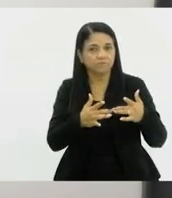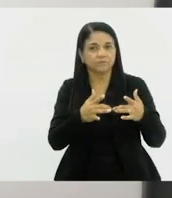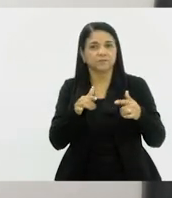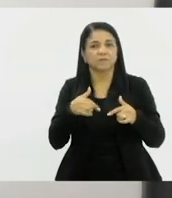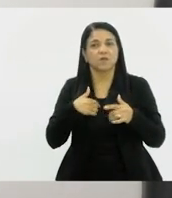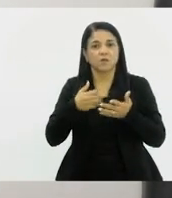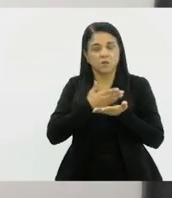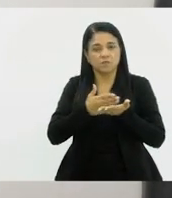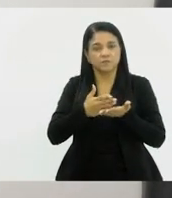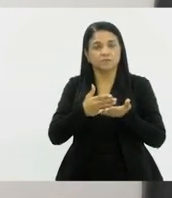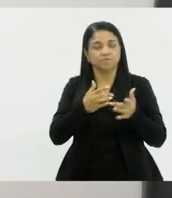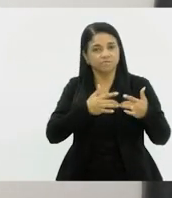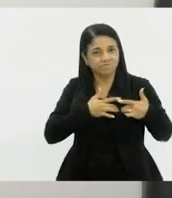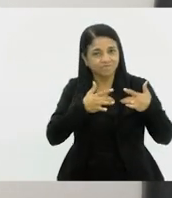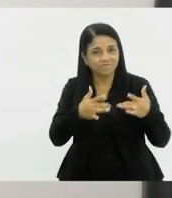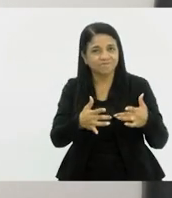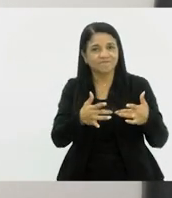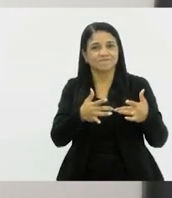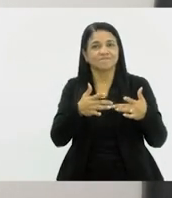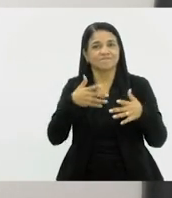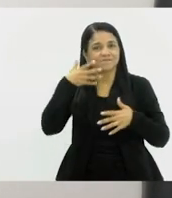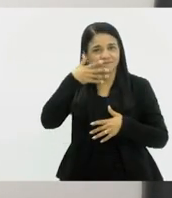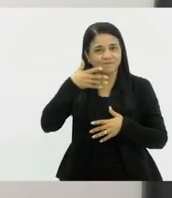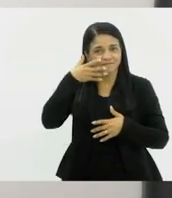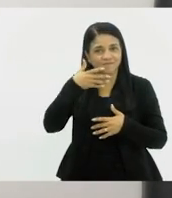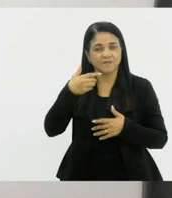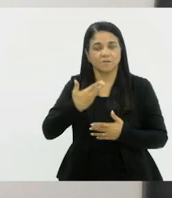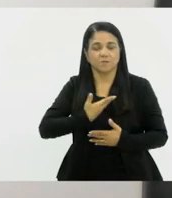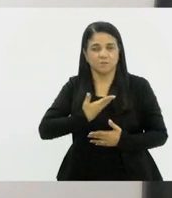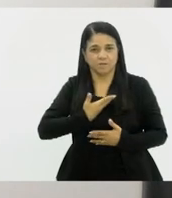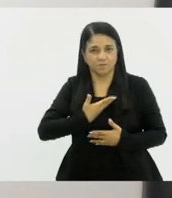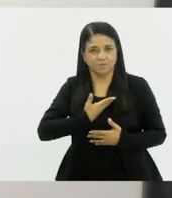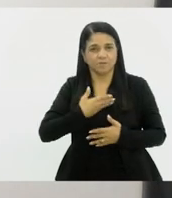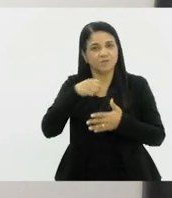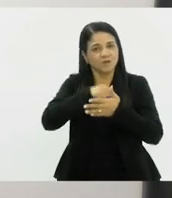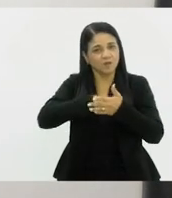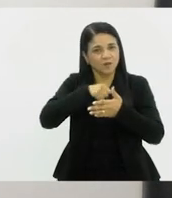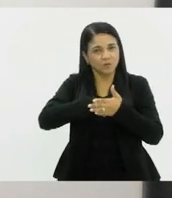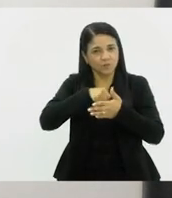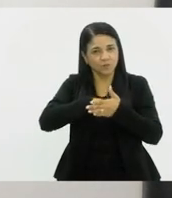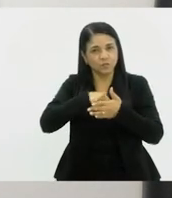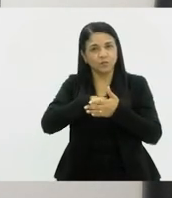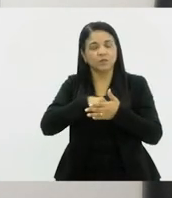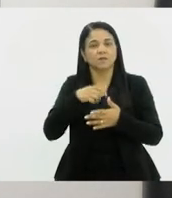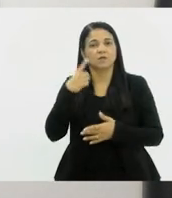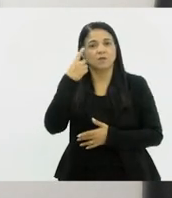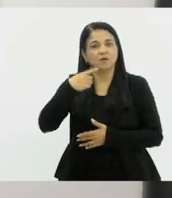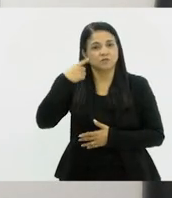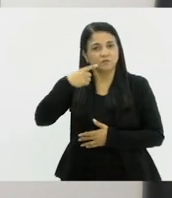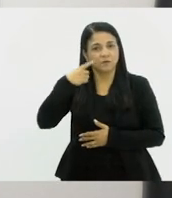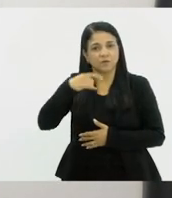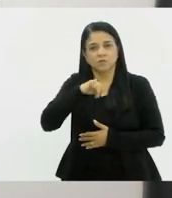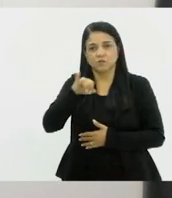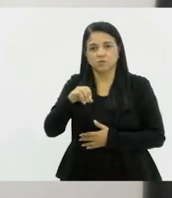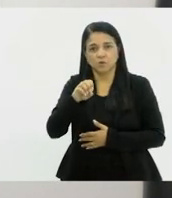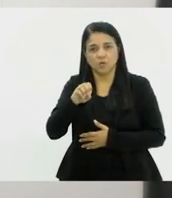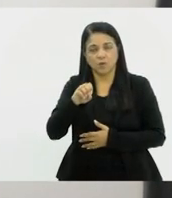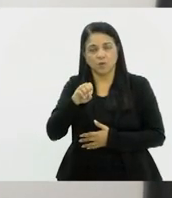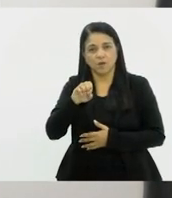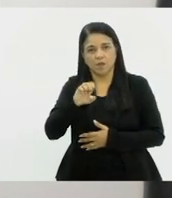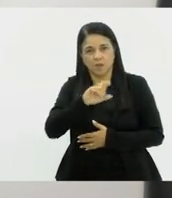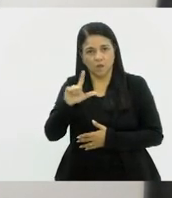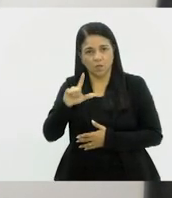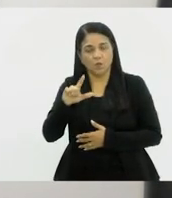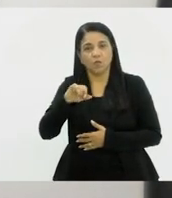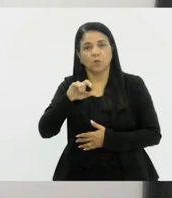prestando solidariedade né ao companheiro que também é companheiro da nossa causa da Luta antiproibicionista o advogado eh Joel Luiz que tá sofrendo né